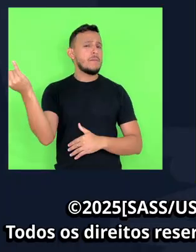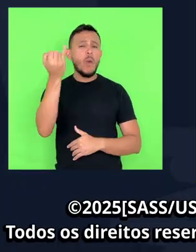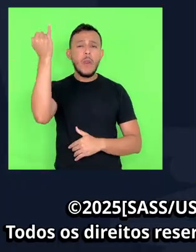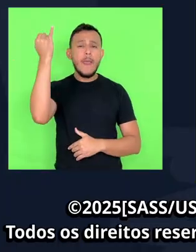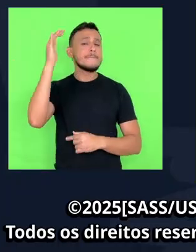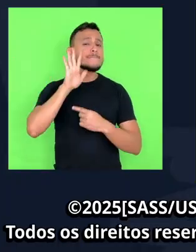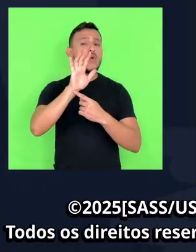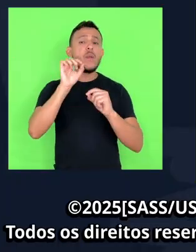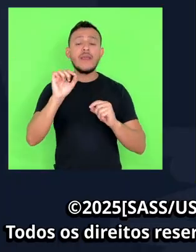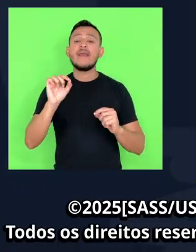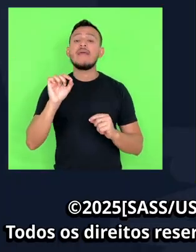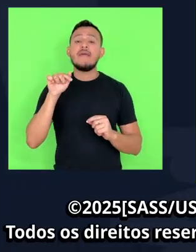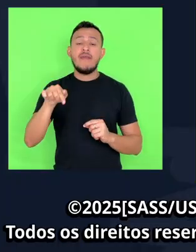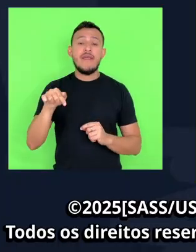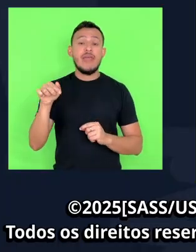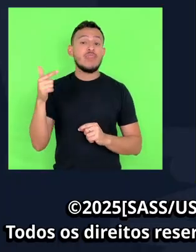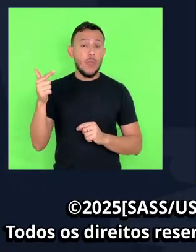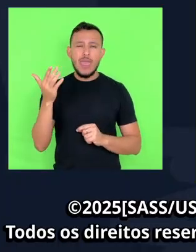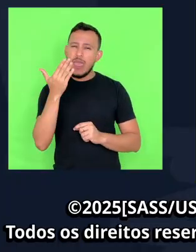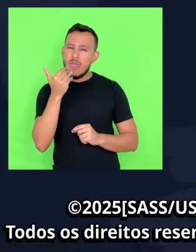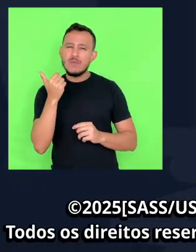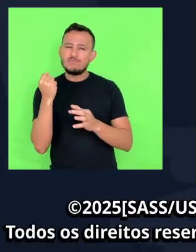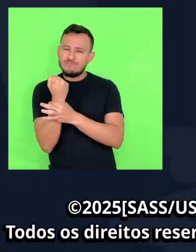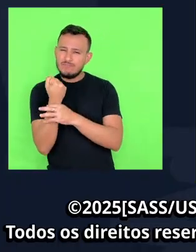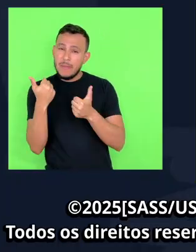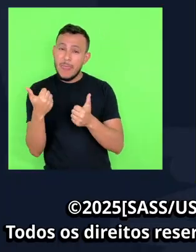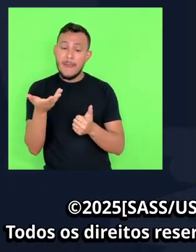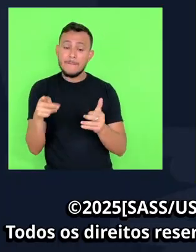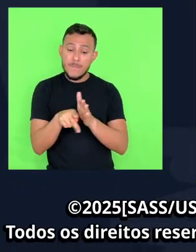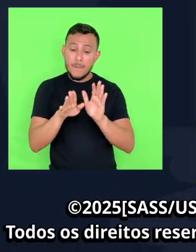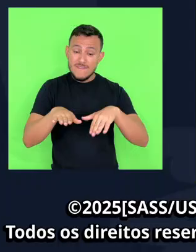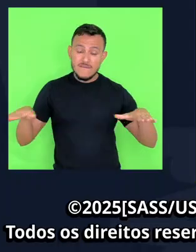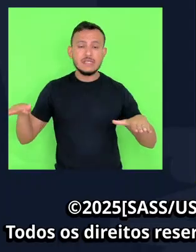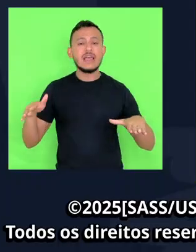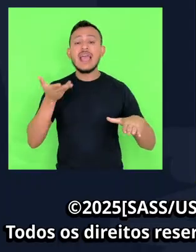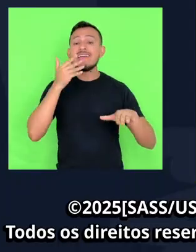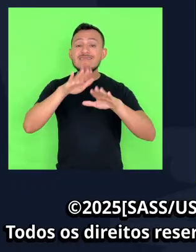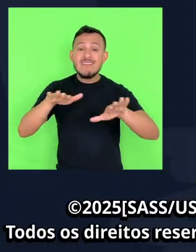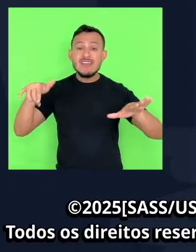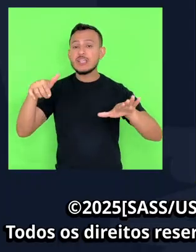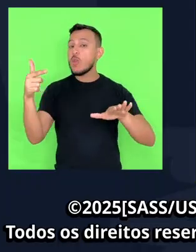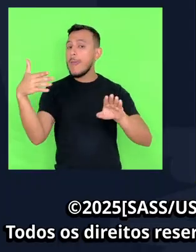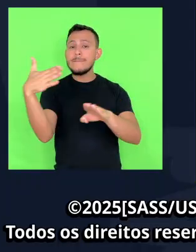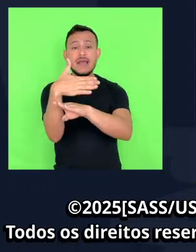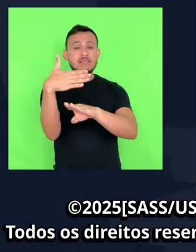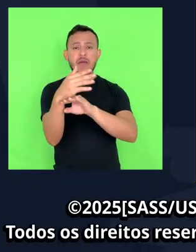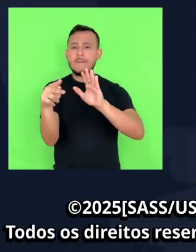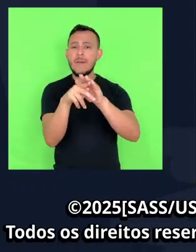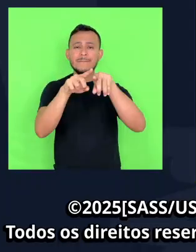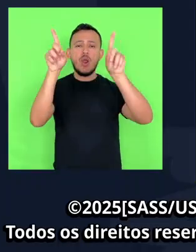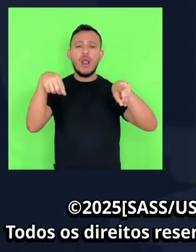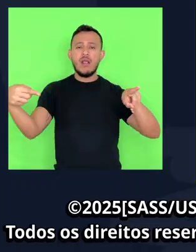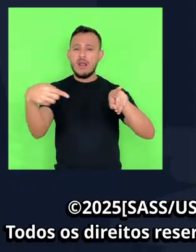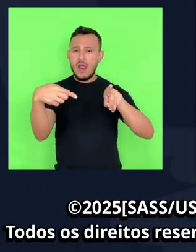ao sugerir que a insegurança alimentar na primeira infância, especialmente entre crianças que não participaram